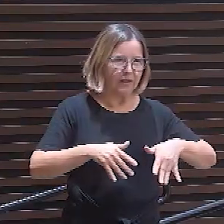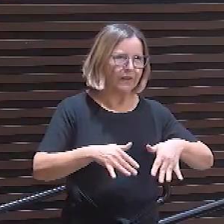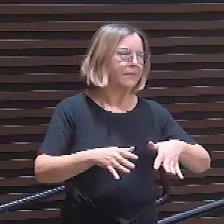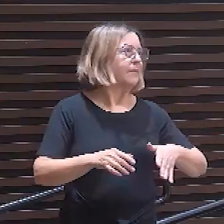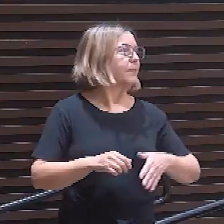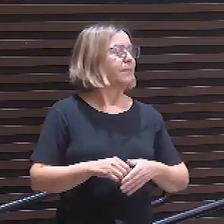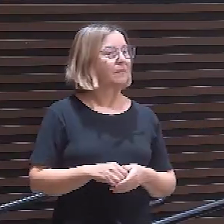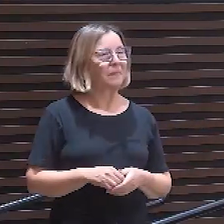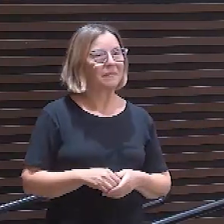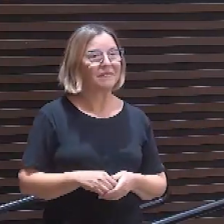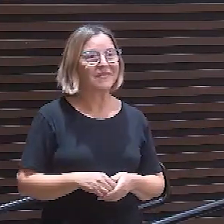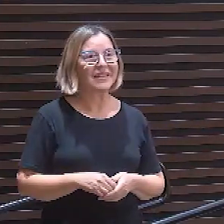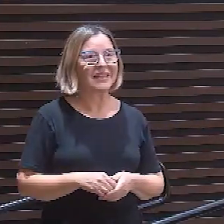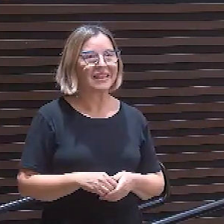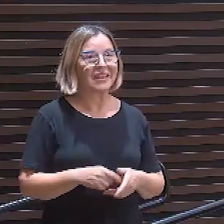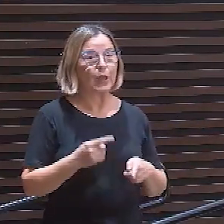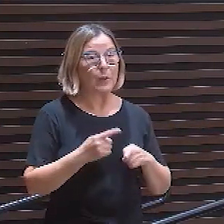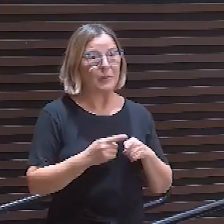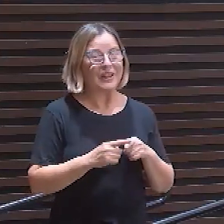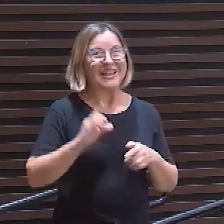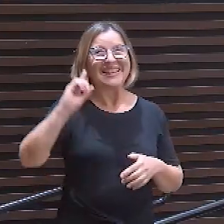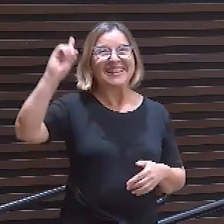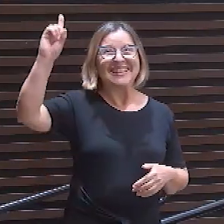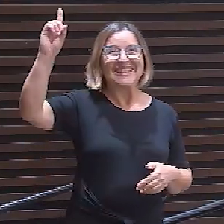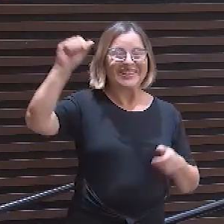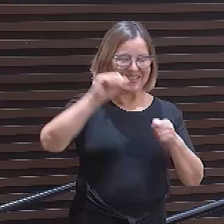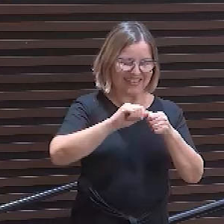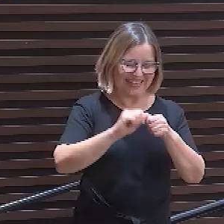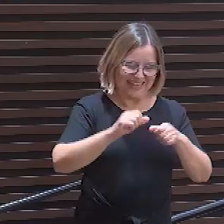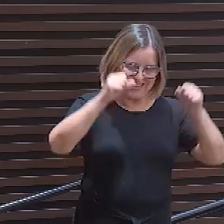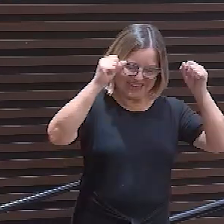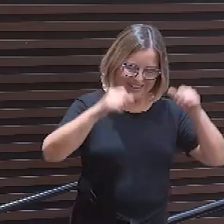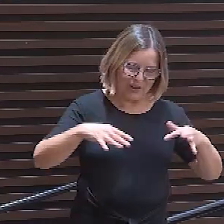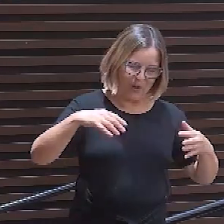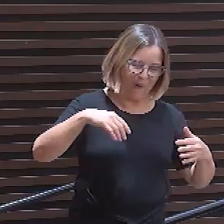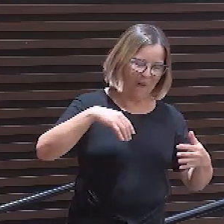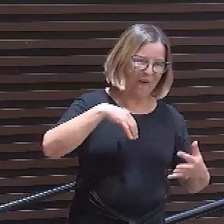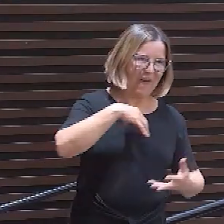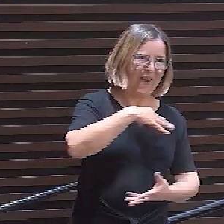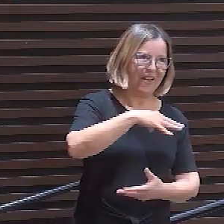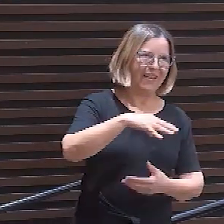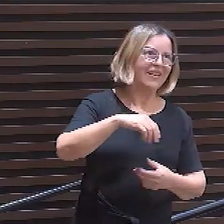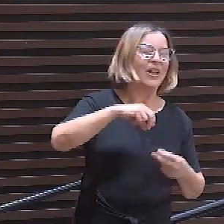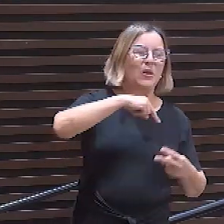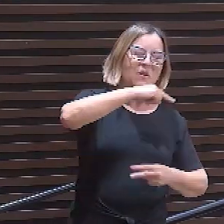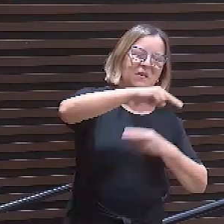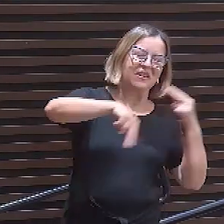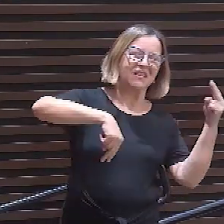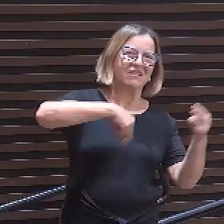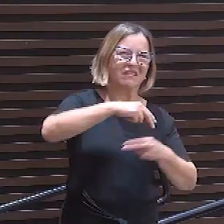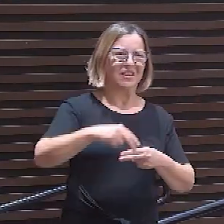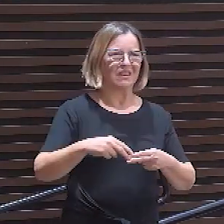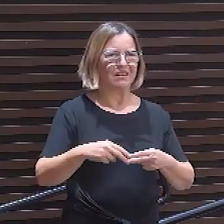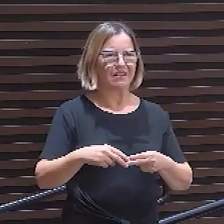o Deus que criou o universo, isso é café pequeno.